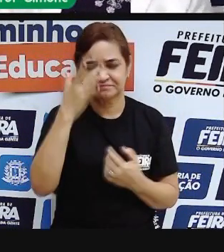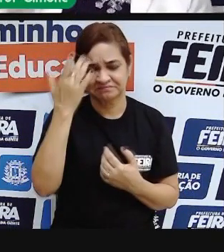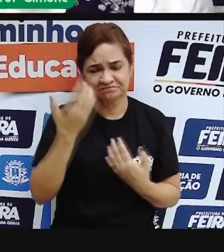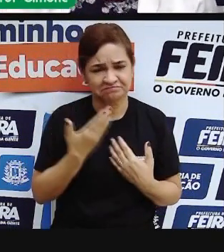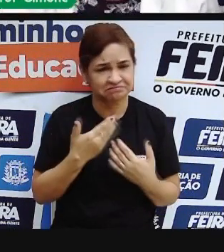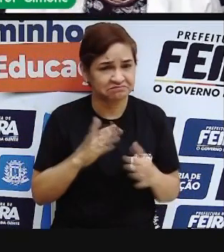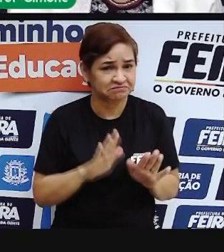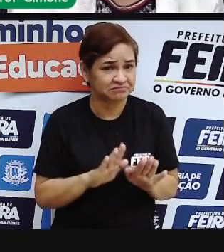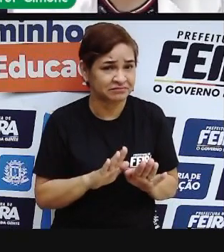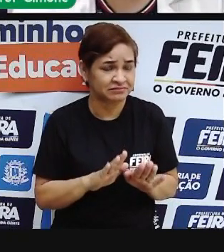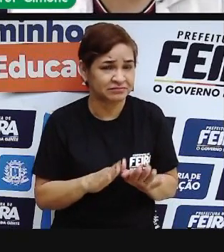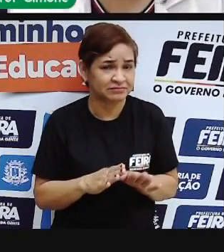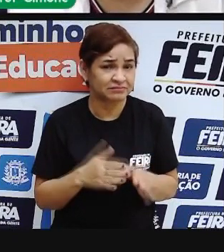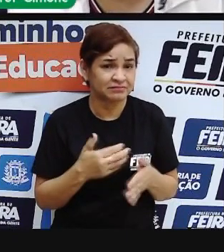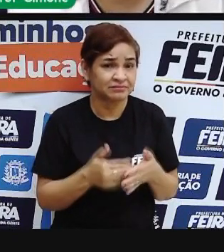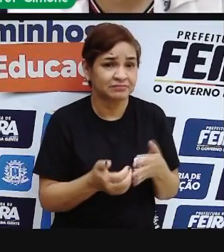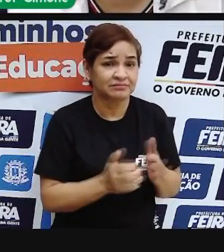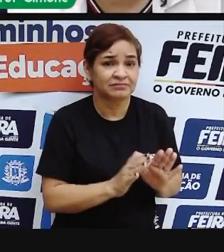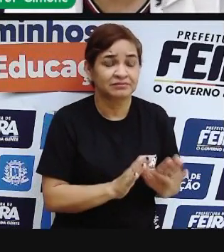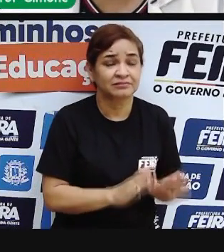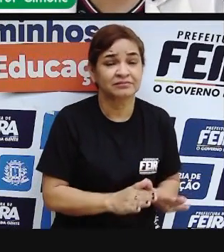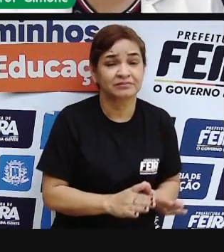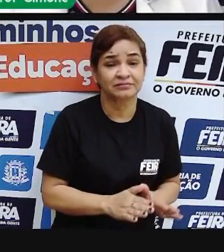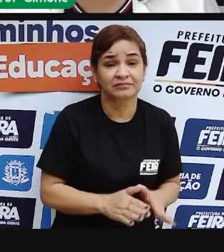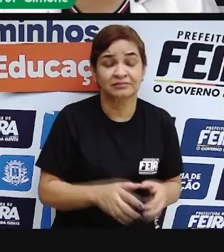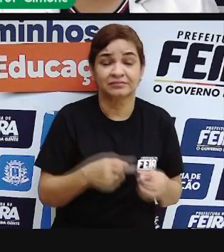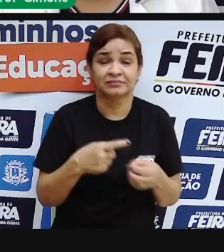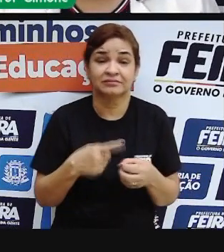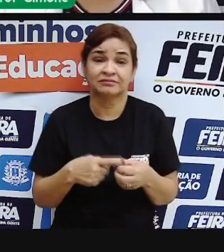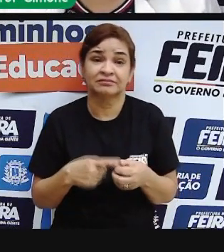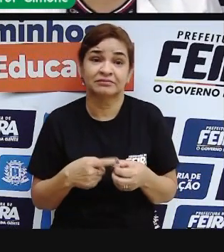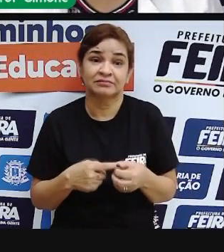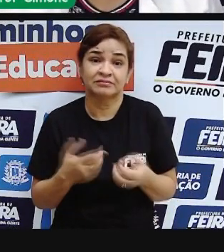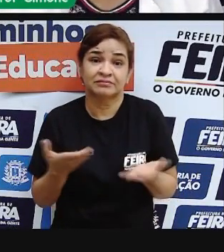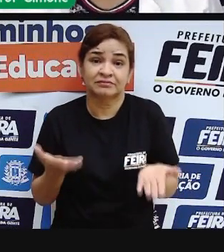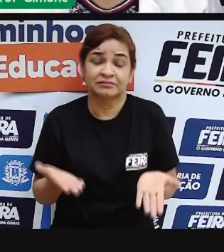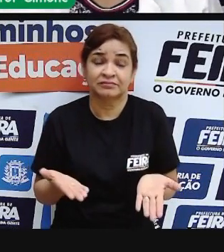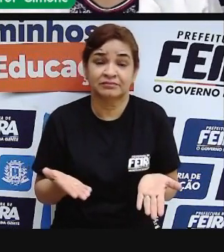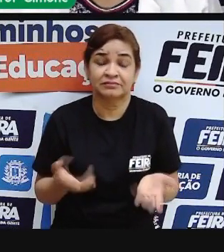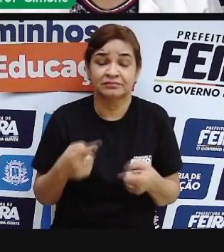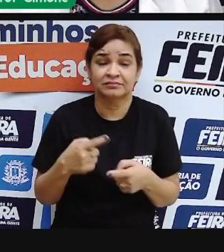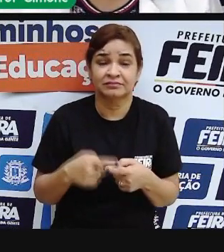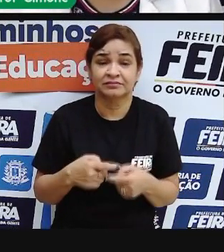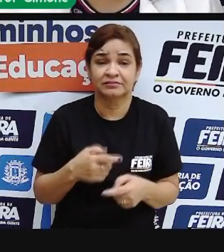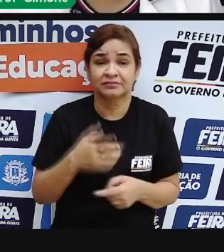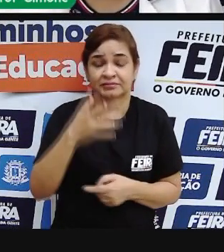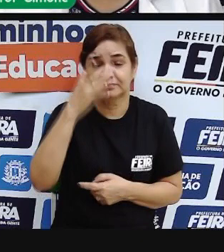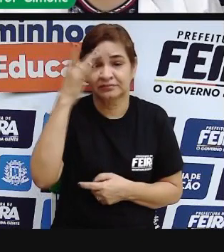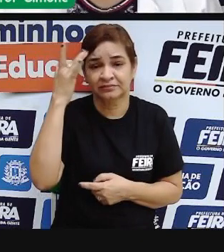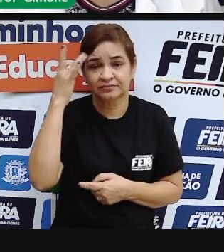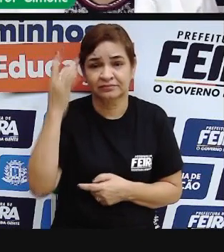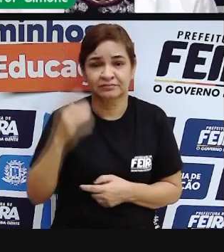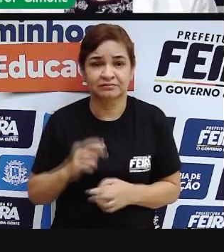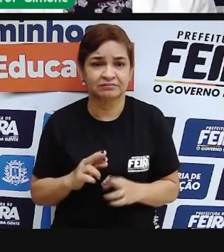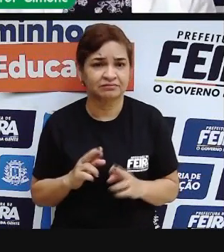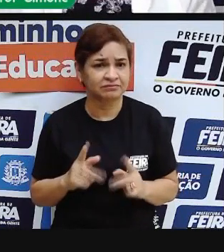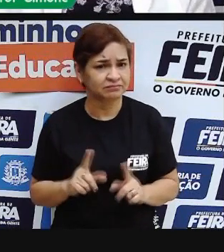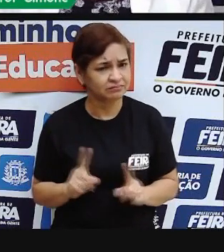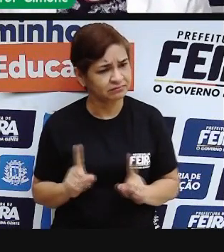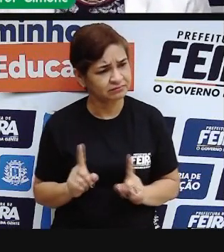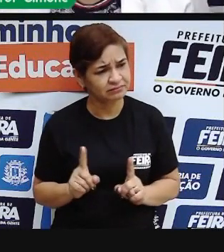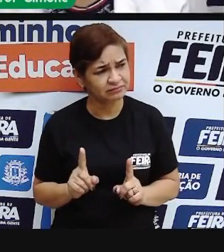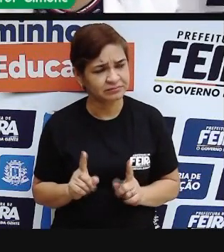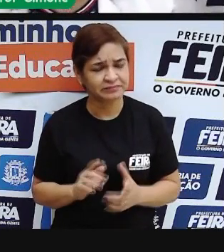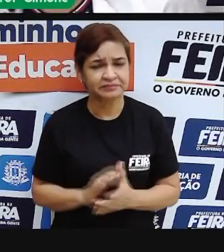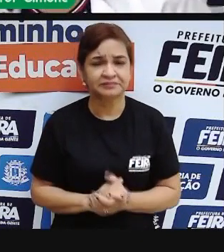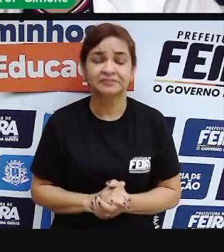mais isso, porque diz que isso não é o interior, né? Que as pessoas que vivem no interior não são assim. Mas era algo